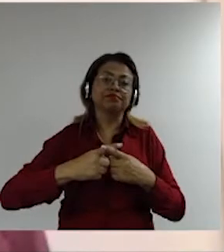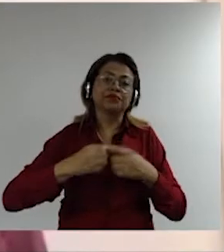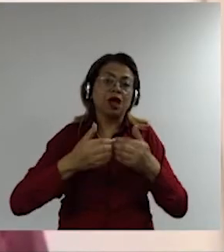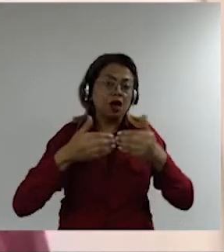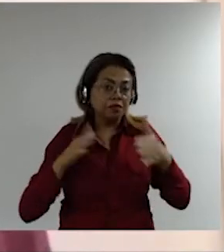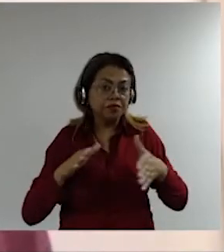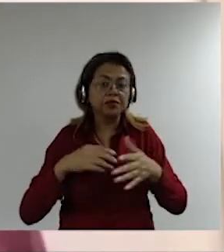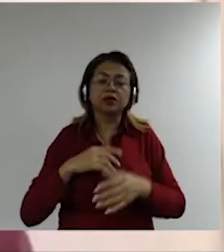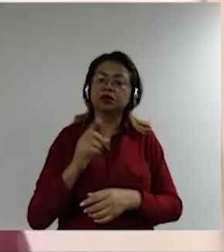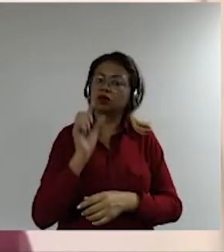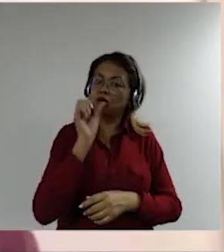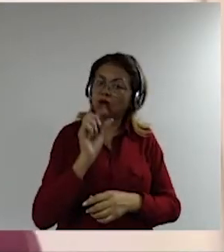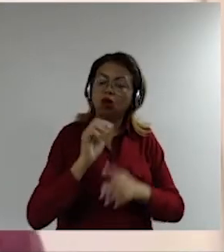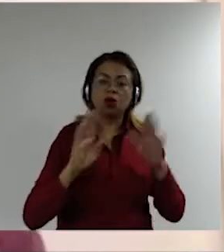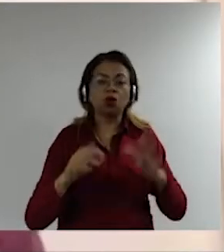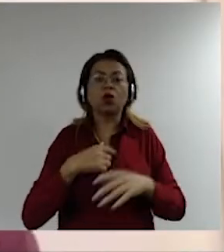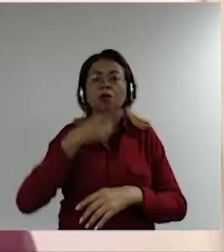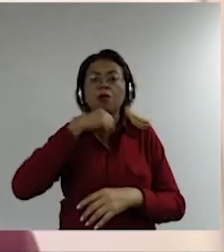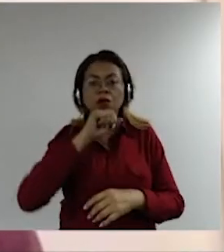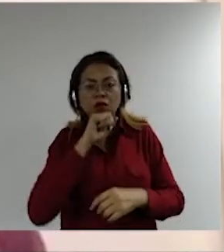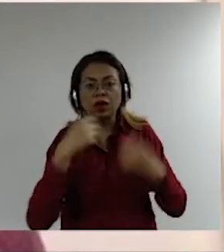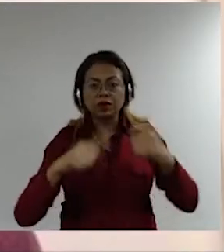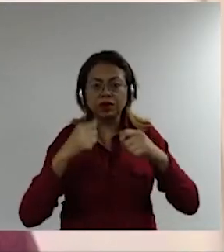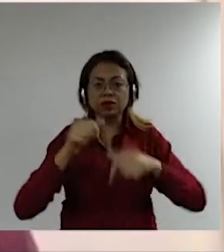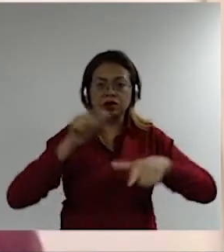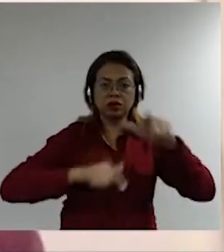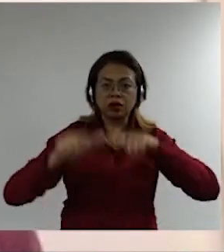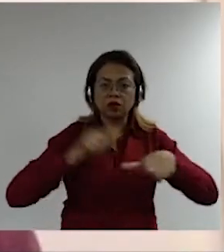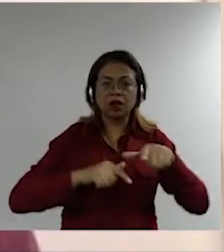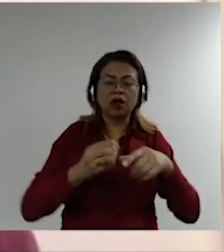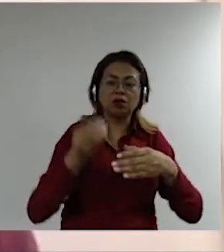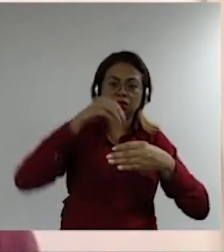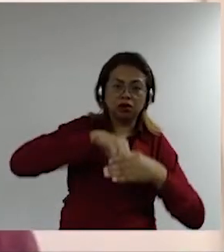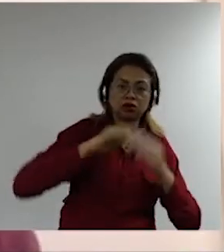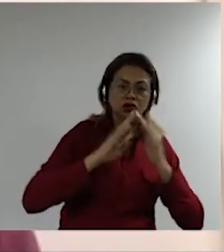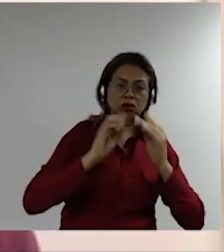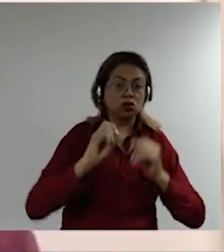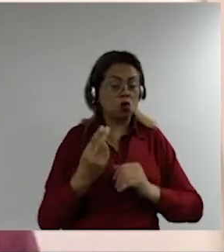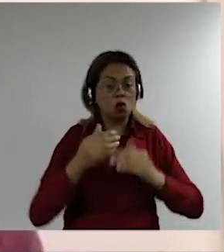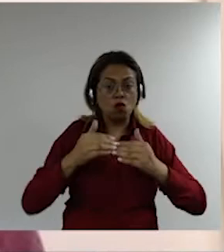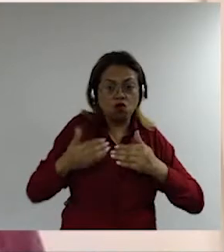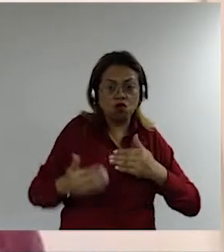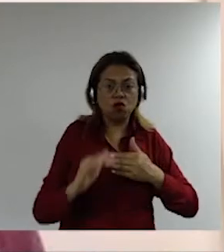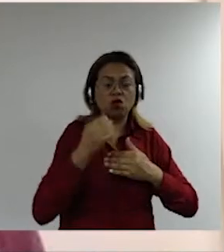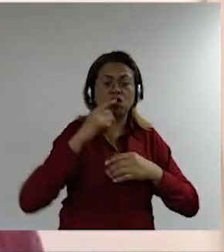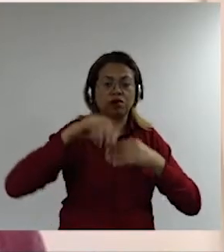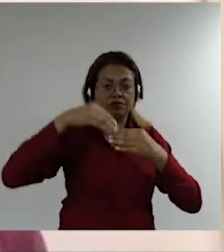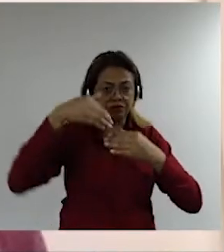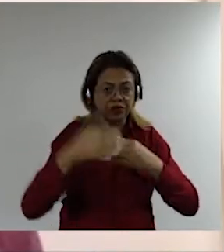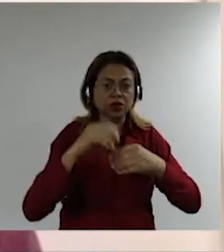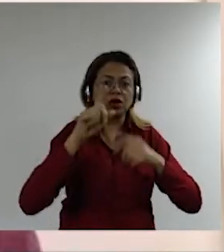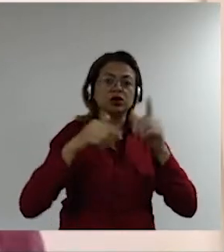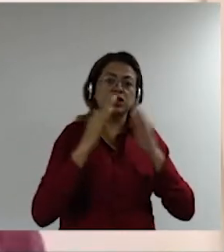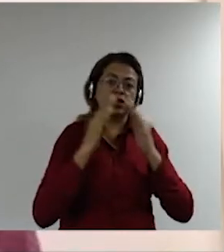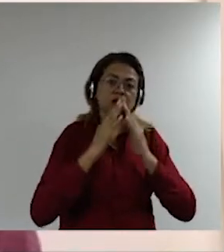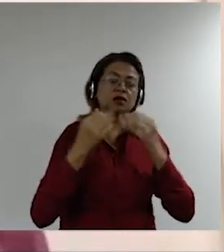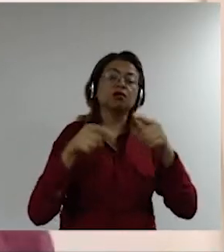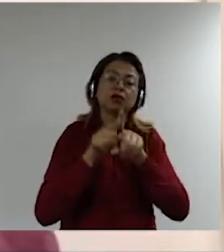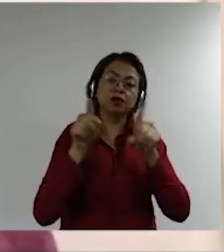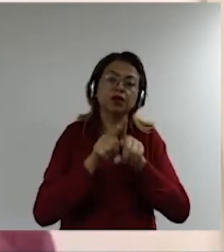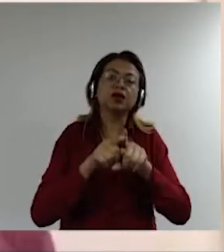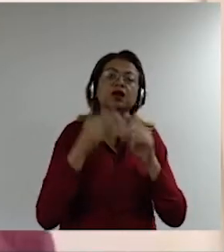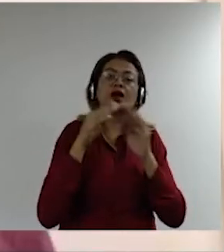que aos poucos, são muitas. Os pais precisam trabalhar em casa, fora de casa. As escolas precisam abrir para aprender a lidar com as